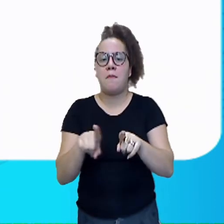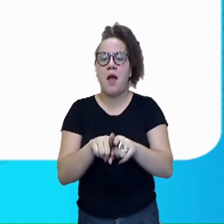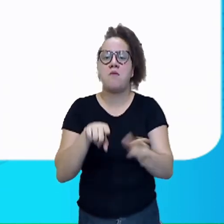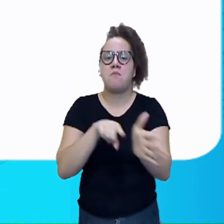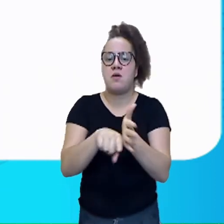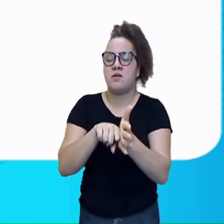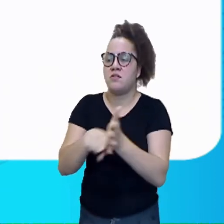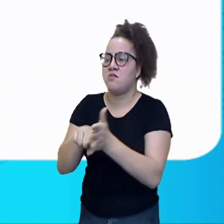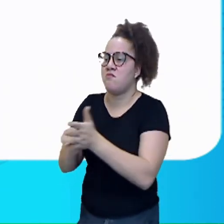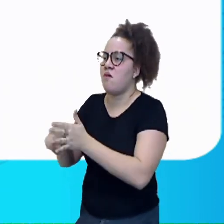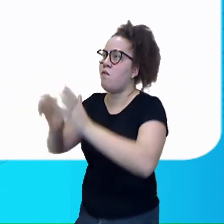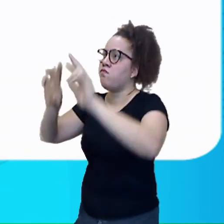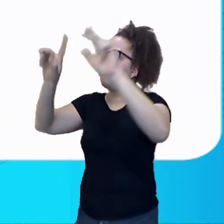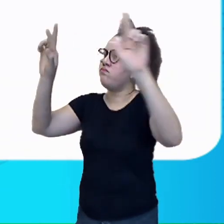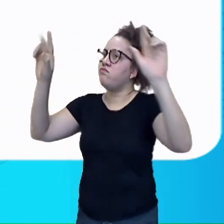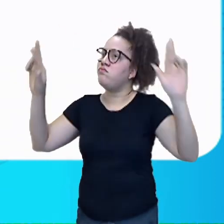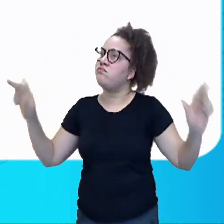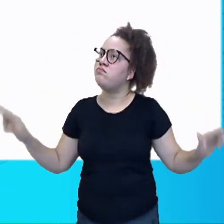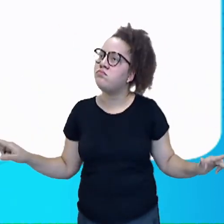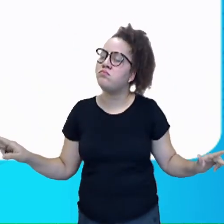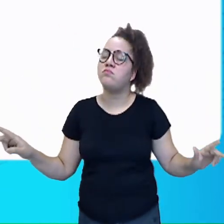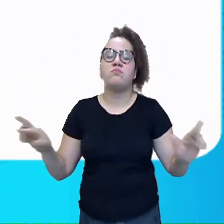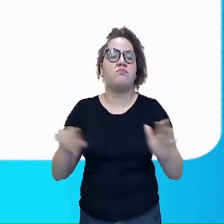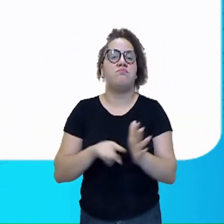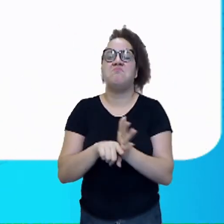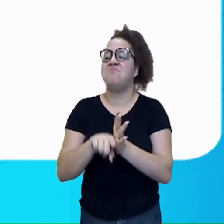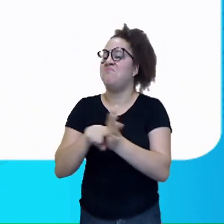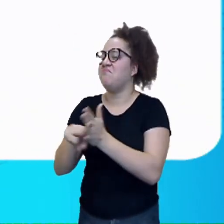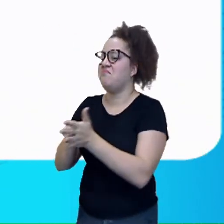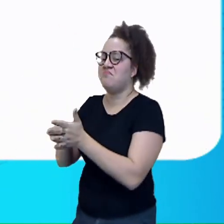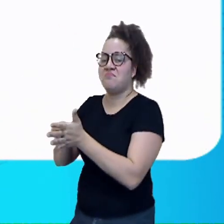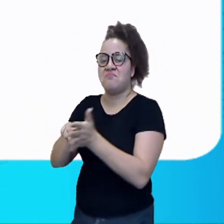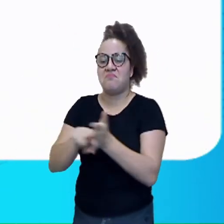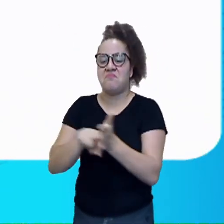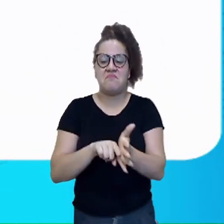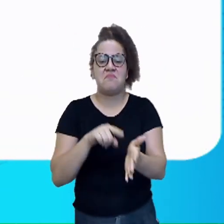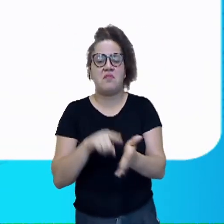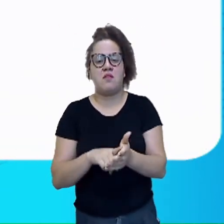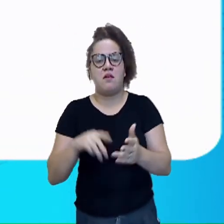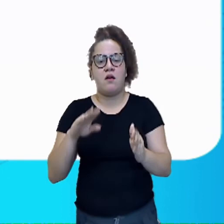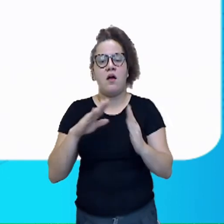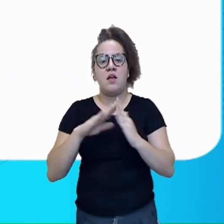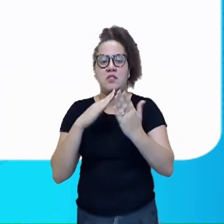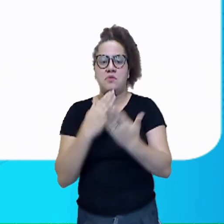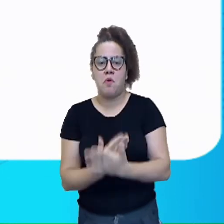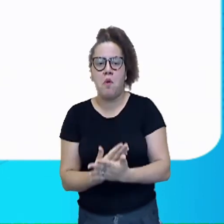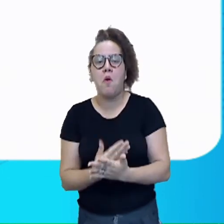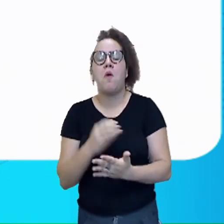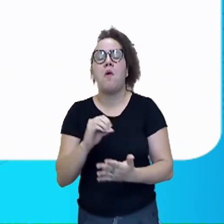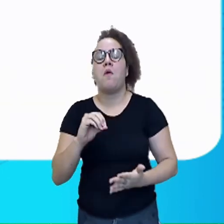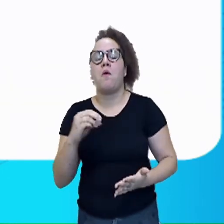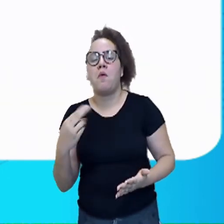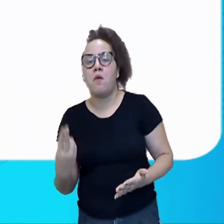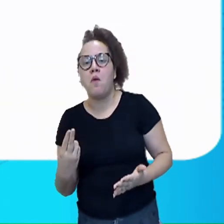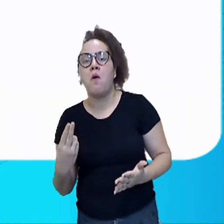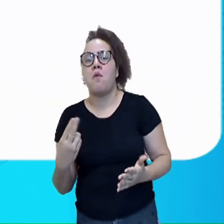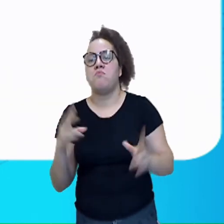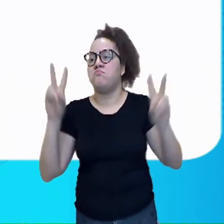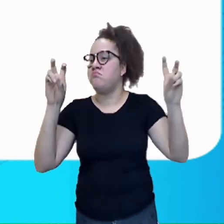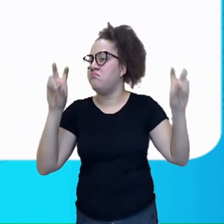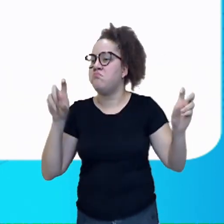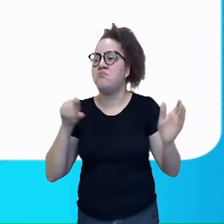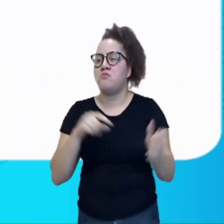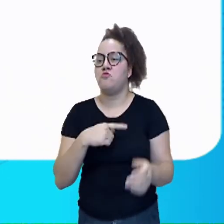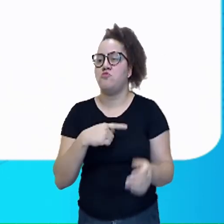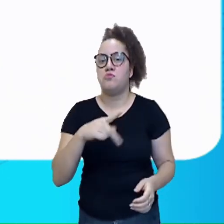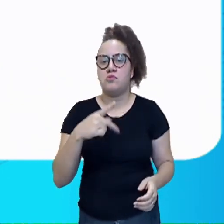pesquisas diversas. Conseguimos fazer pesquisas diversas, né, da escola ou algum assunto que seja também do seu interesse.